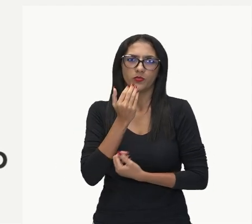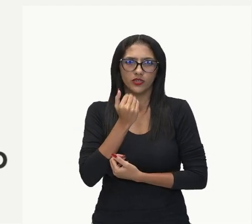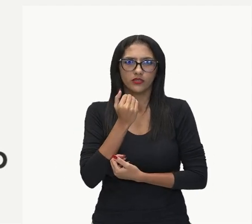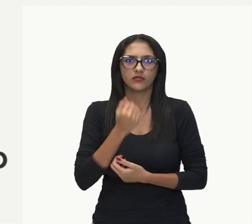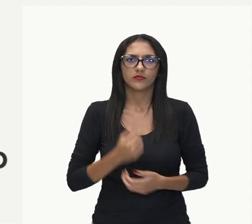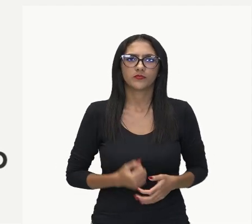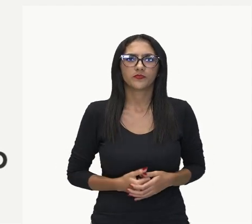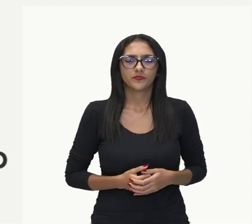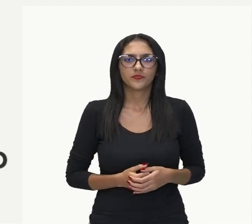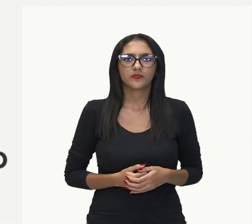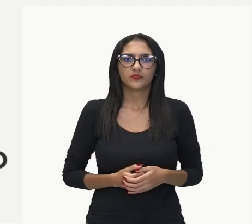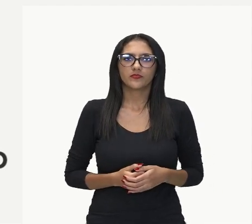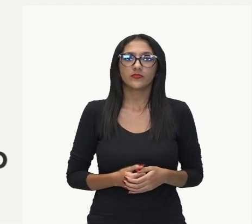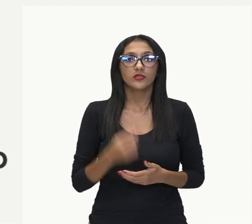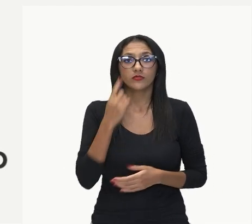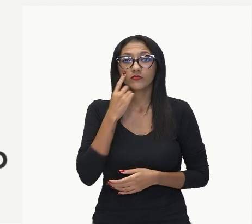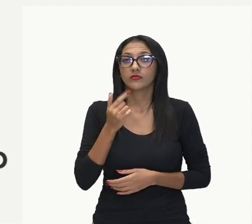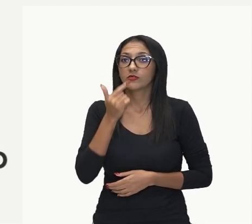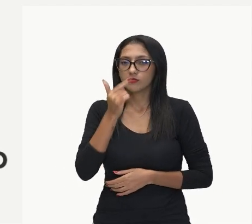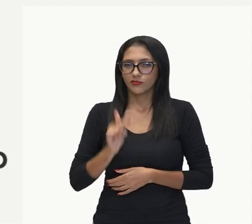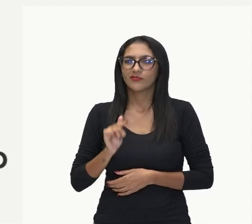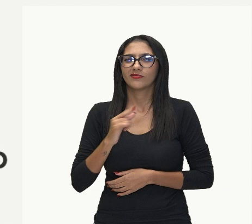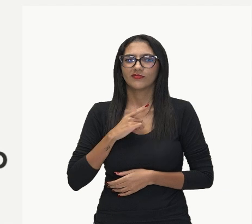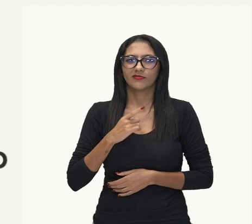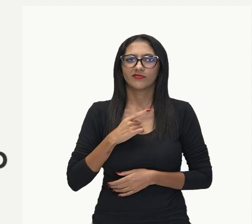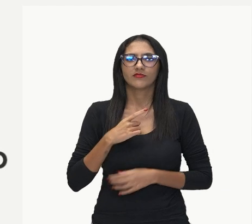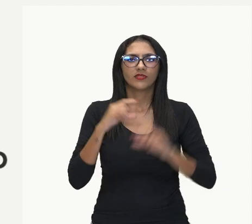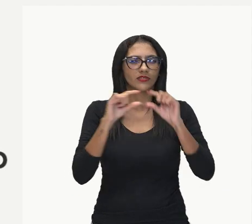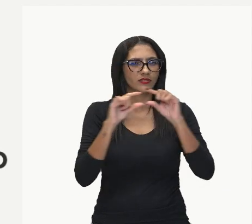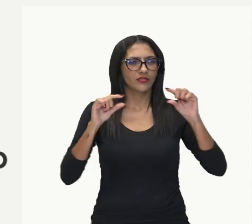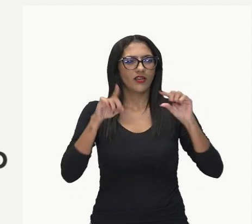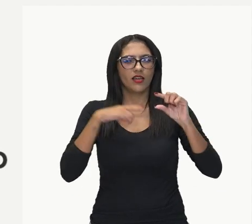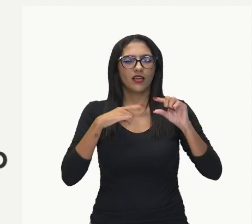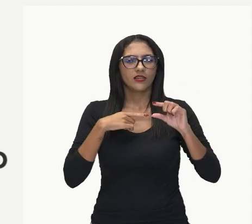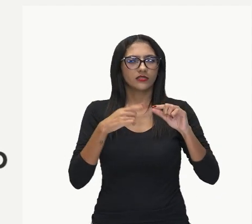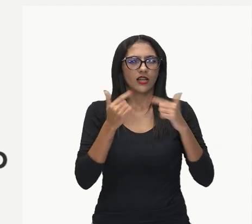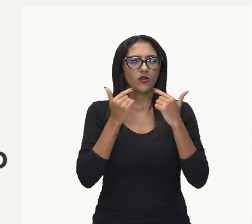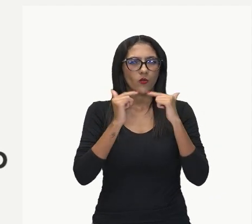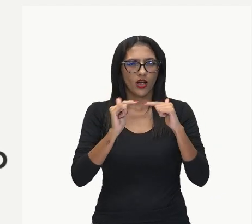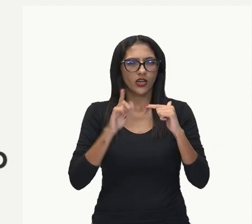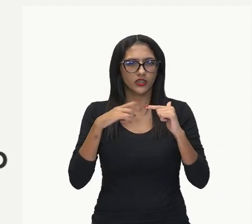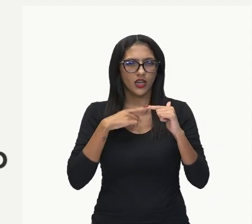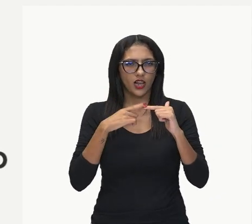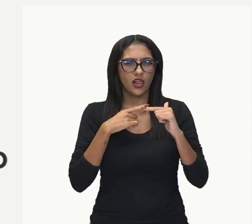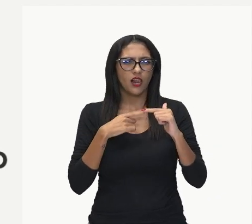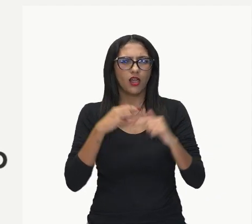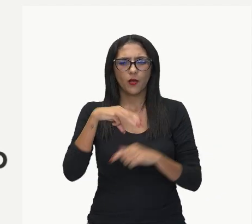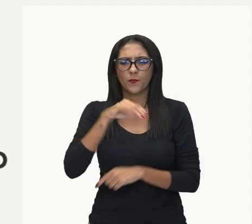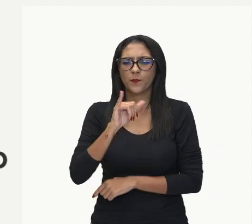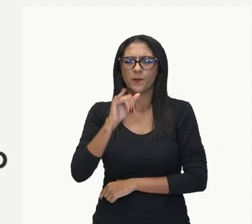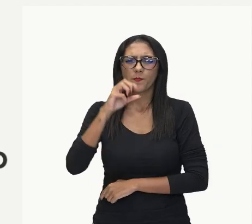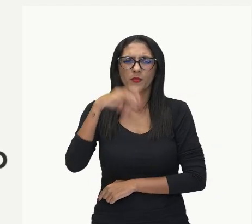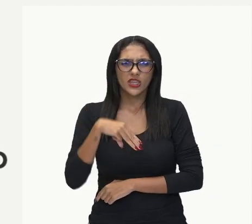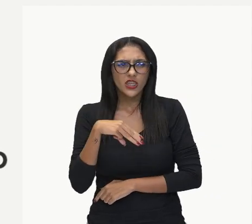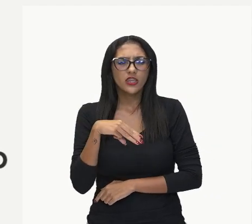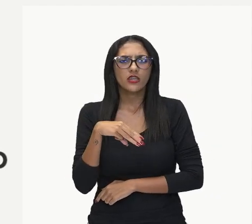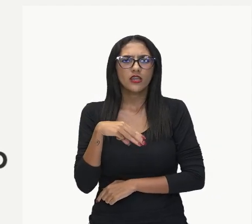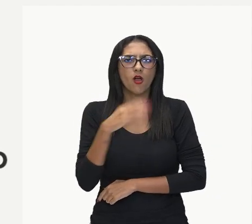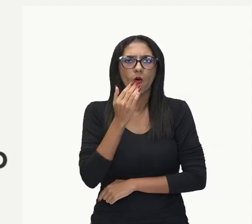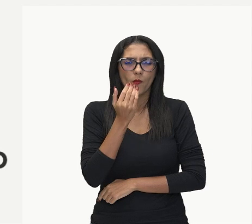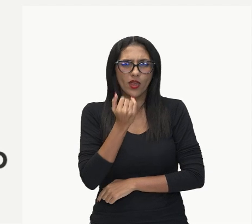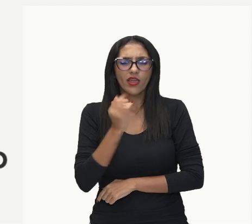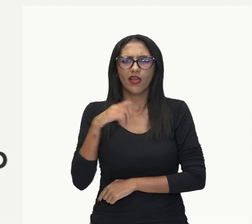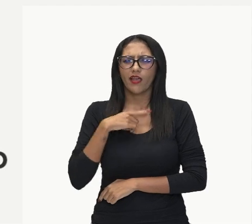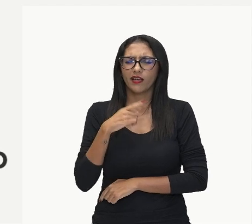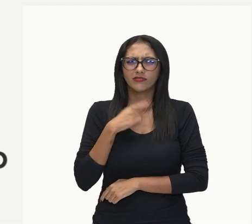só. Mais uma vez destacando aqui, essa linguagem é coloquial, para mim comer, pelas regras